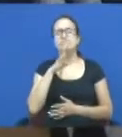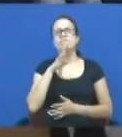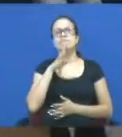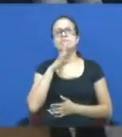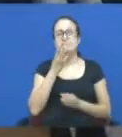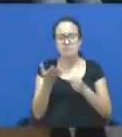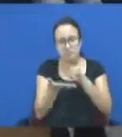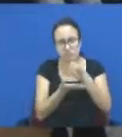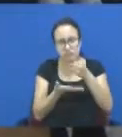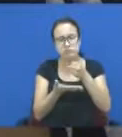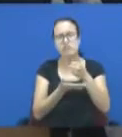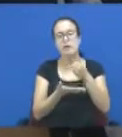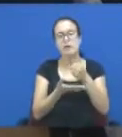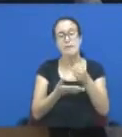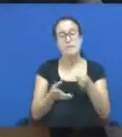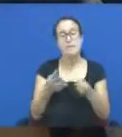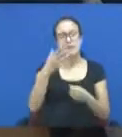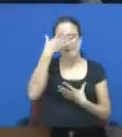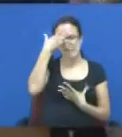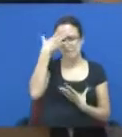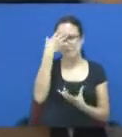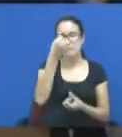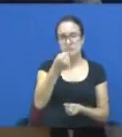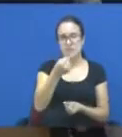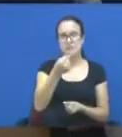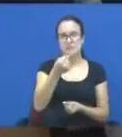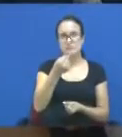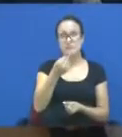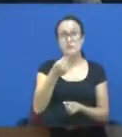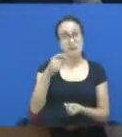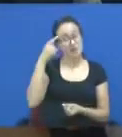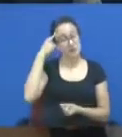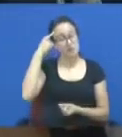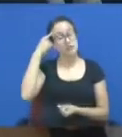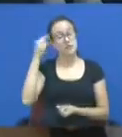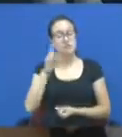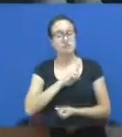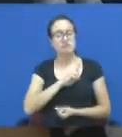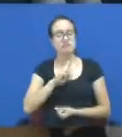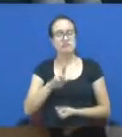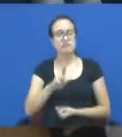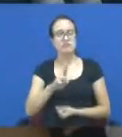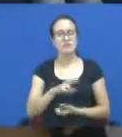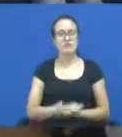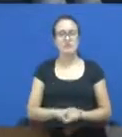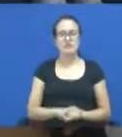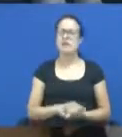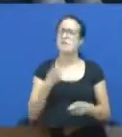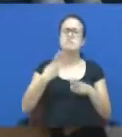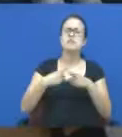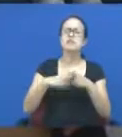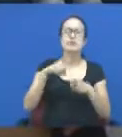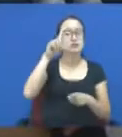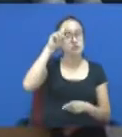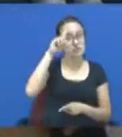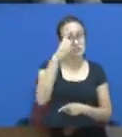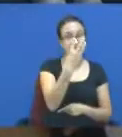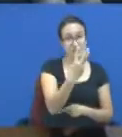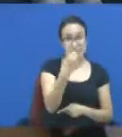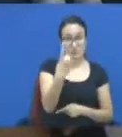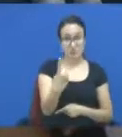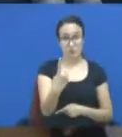pensamento religioso de Lutero. Mas por que o dia 31 de outubro é reconhecido como o dia